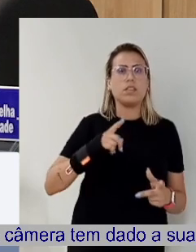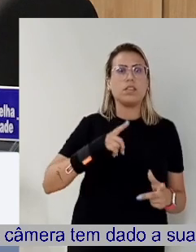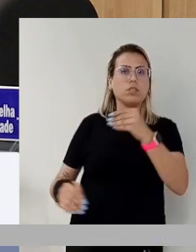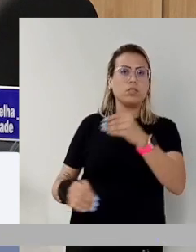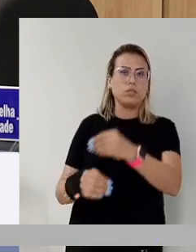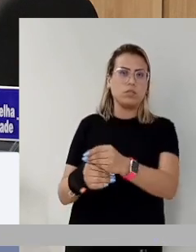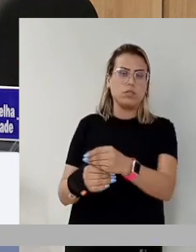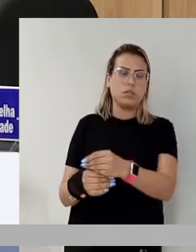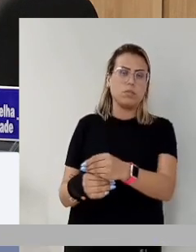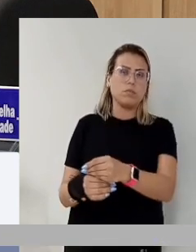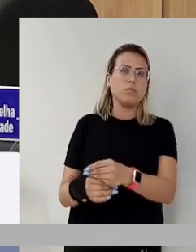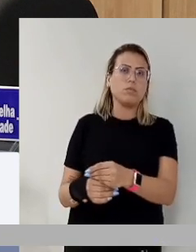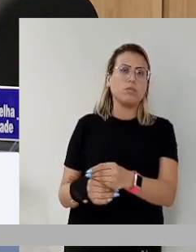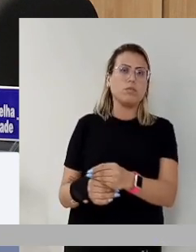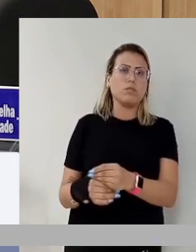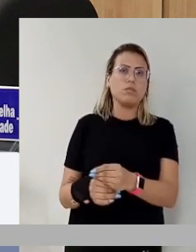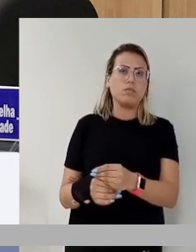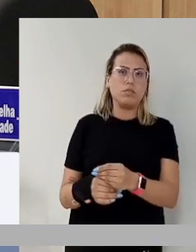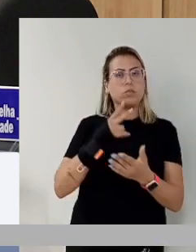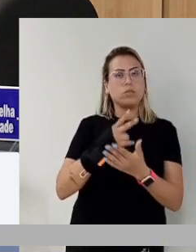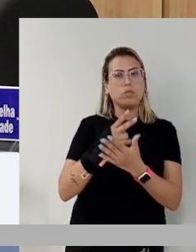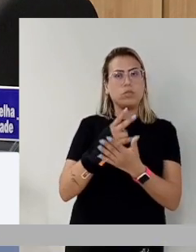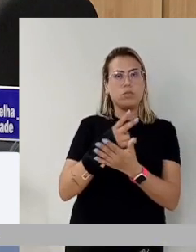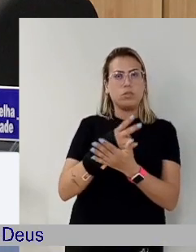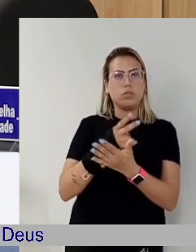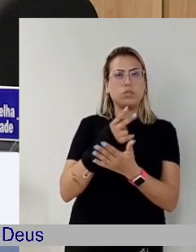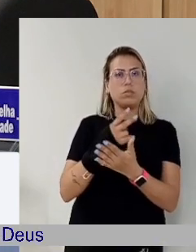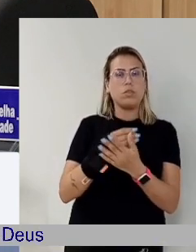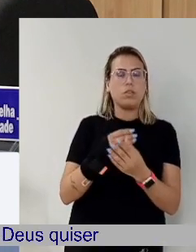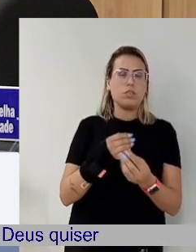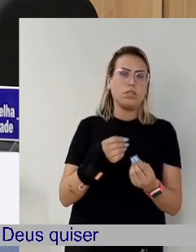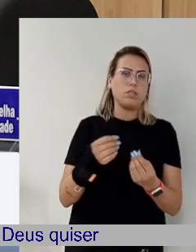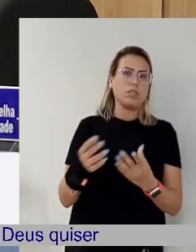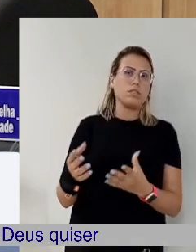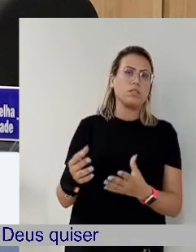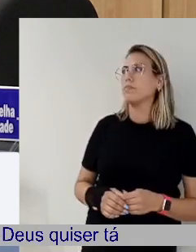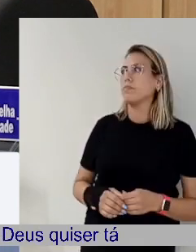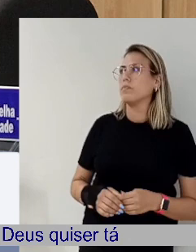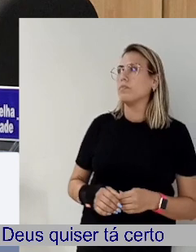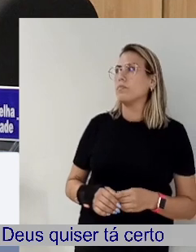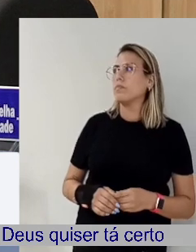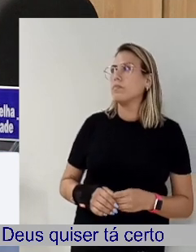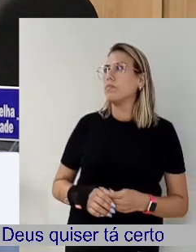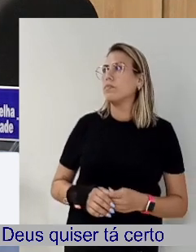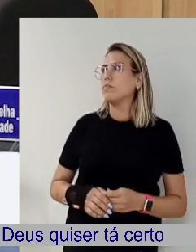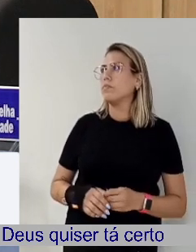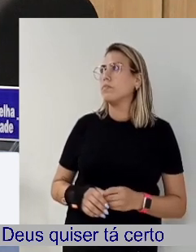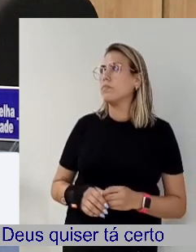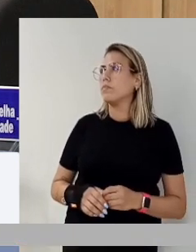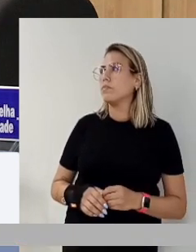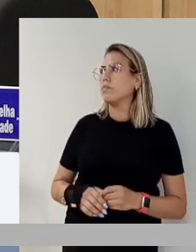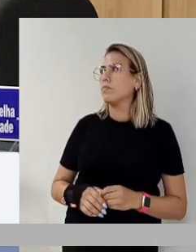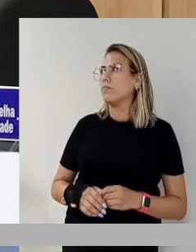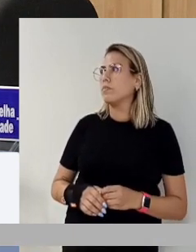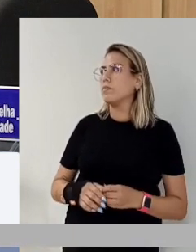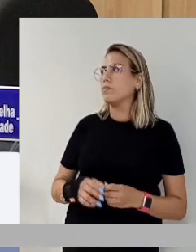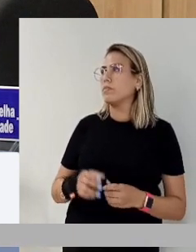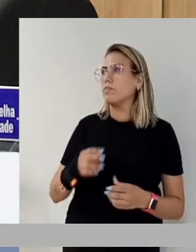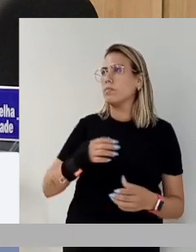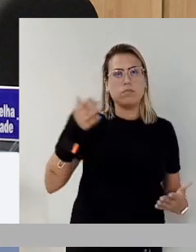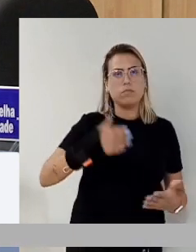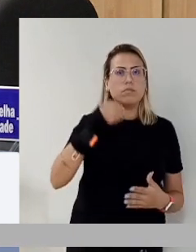contribuição e vamos continuar dando se Deus quiser tá certo eh eu queria agradecer senhor presidente por